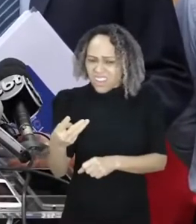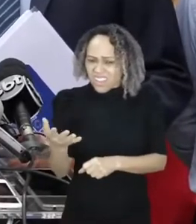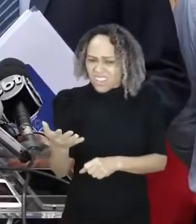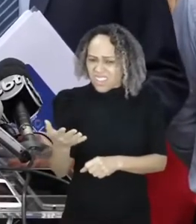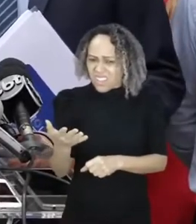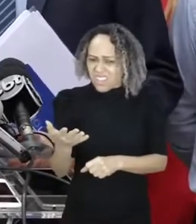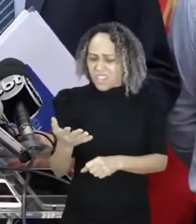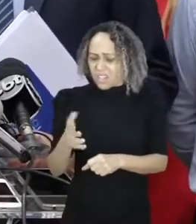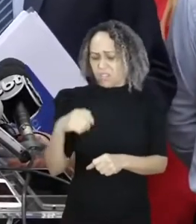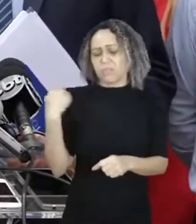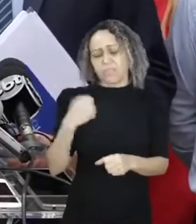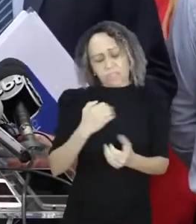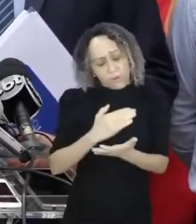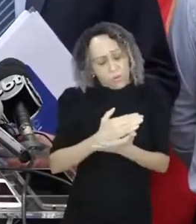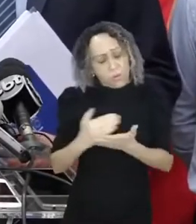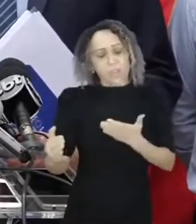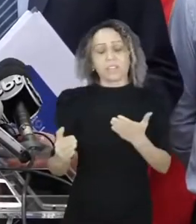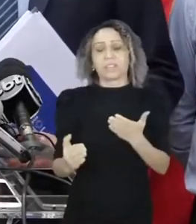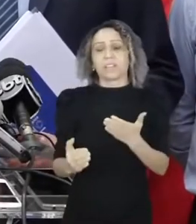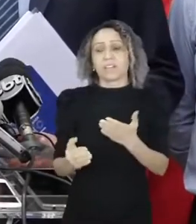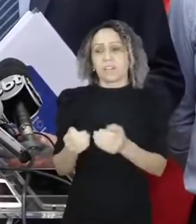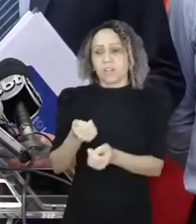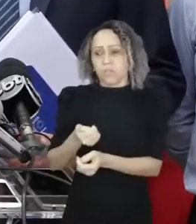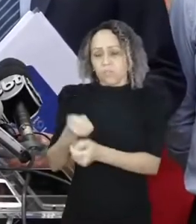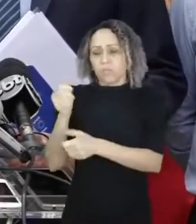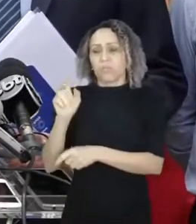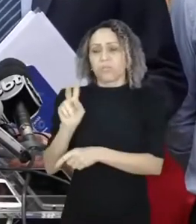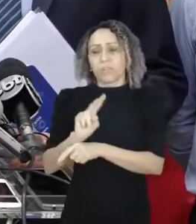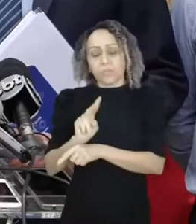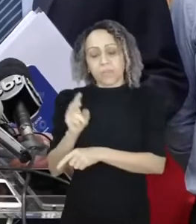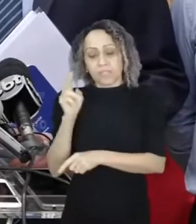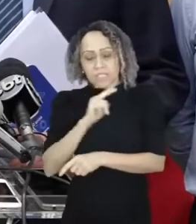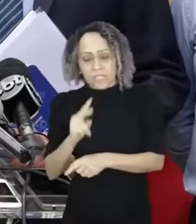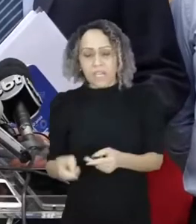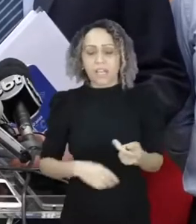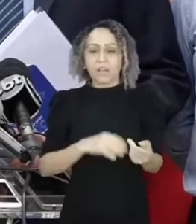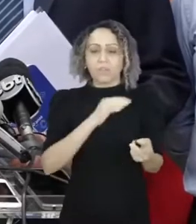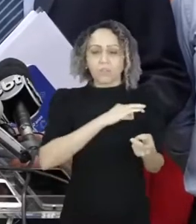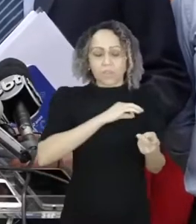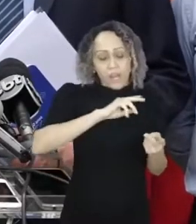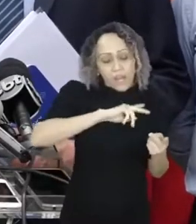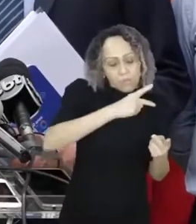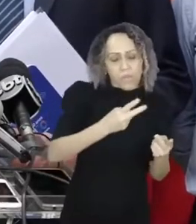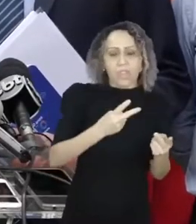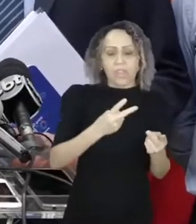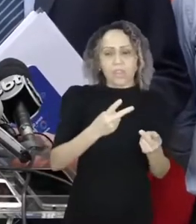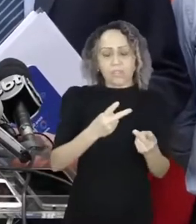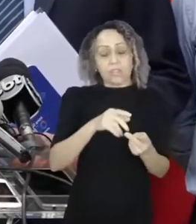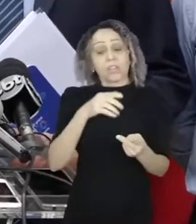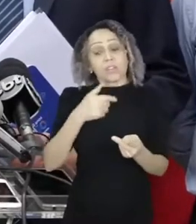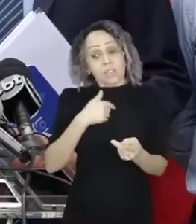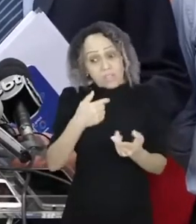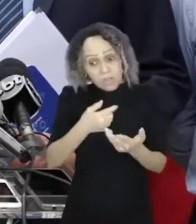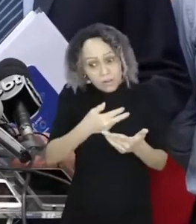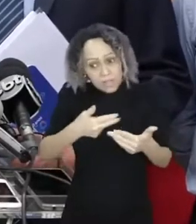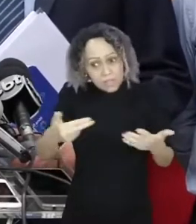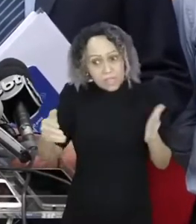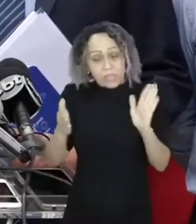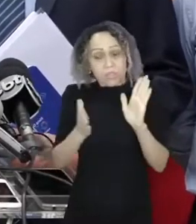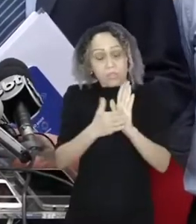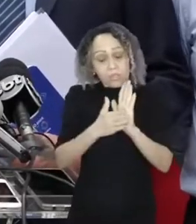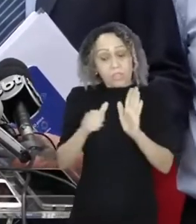o aumento real do salário mínimo. São coisas que foram contratadas, com o povo brasileiro. E tenho certeza que o Congresso tem